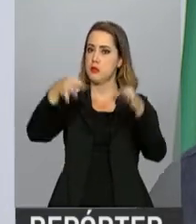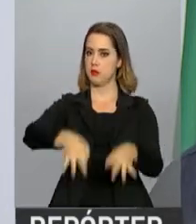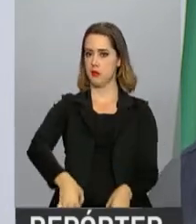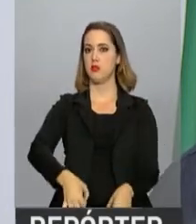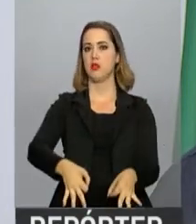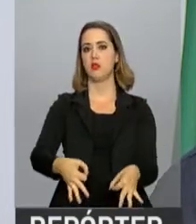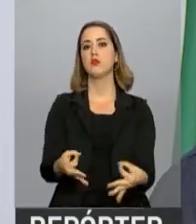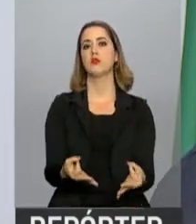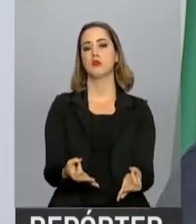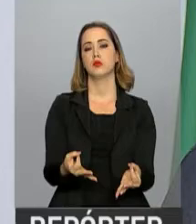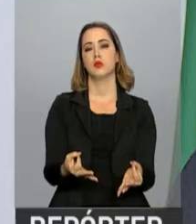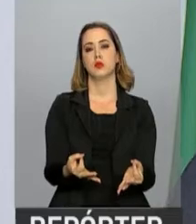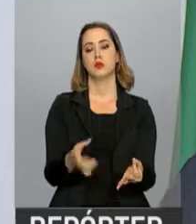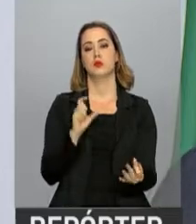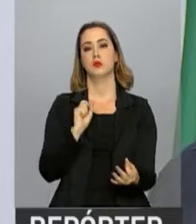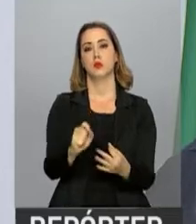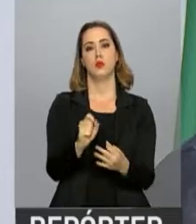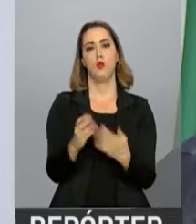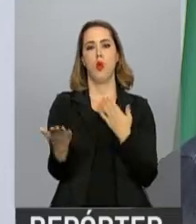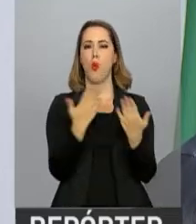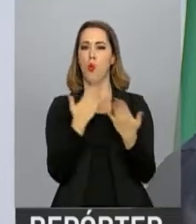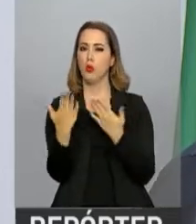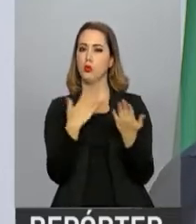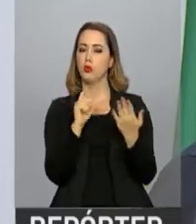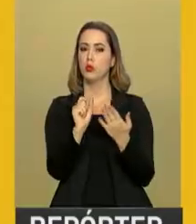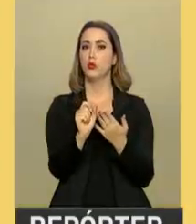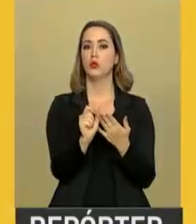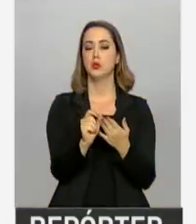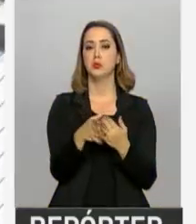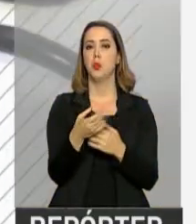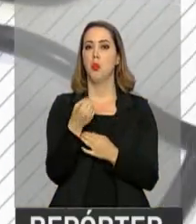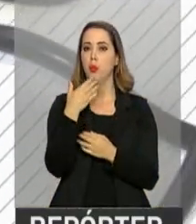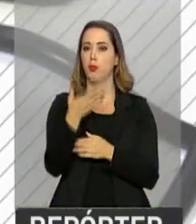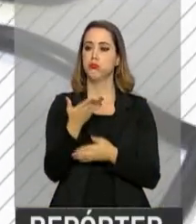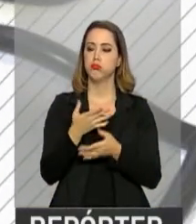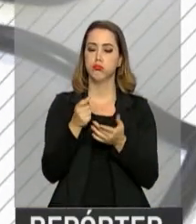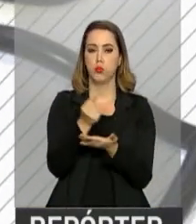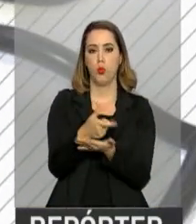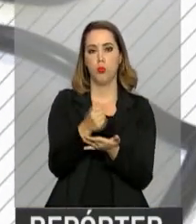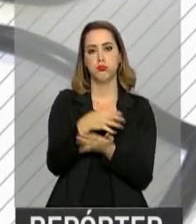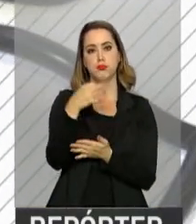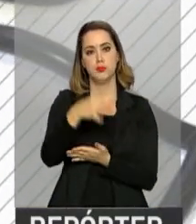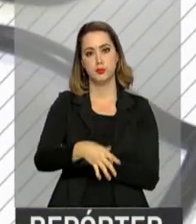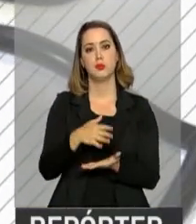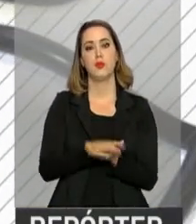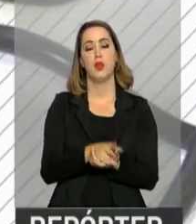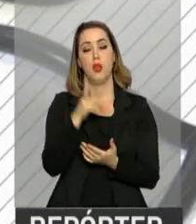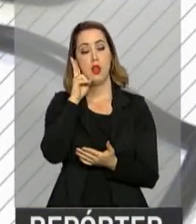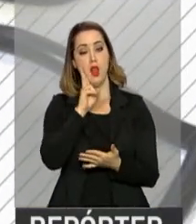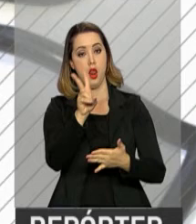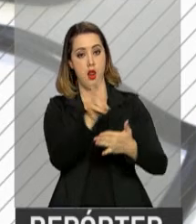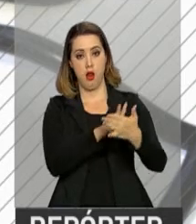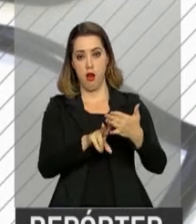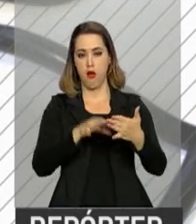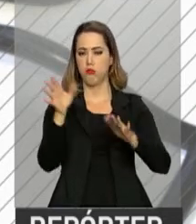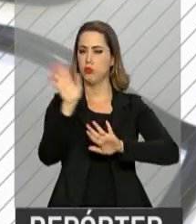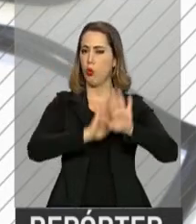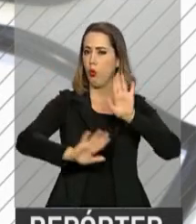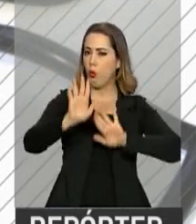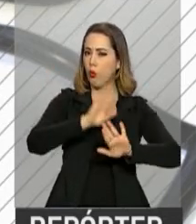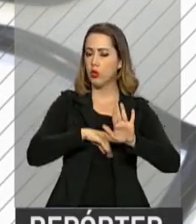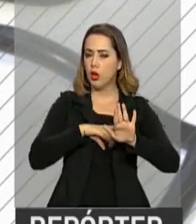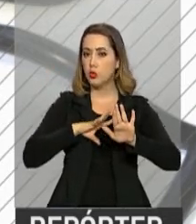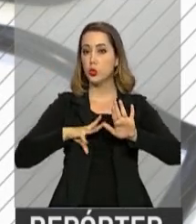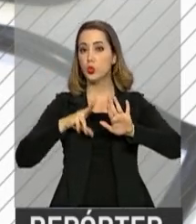procuram praticar uma relação de consumo saudável. Outra dica é ler com cuidado os contratos. Neles devem ter